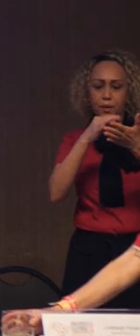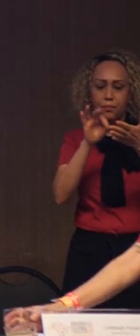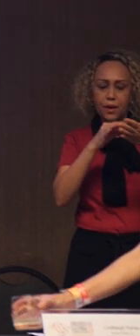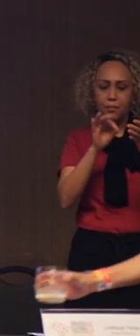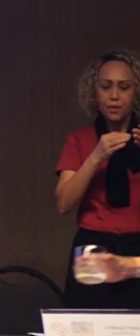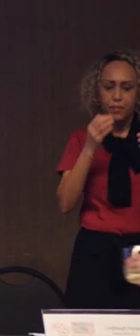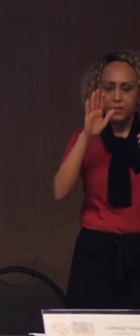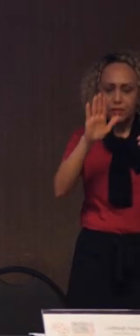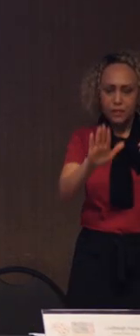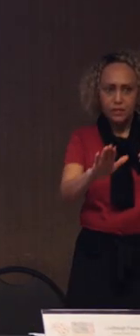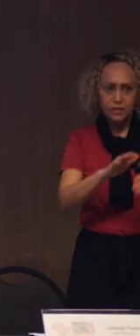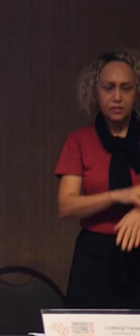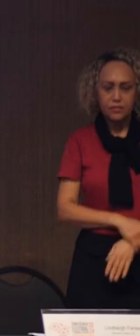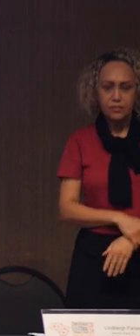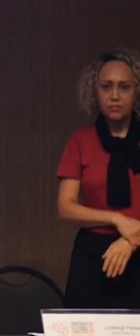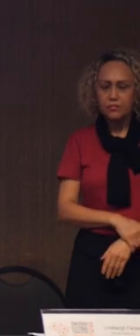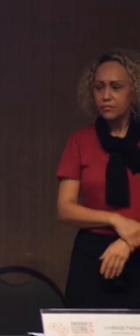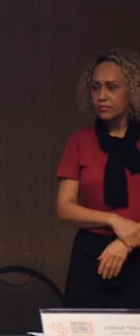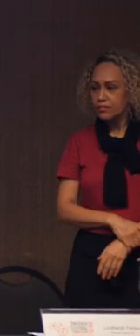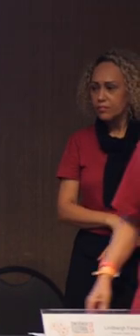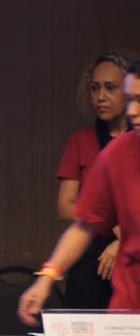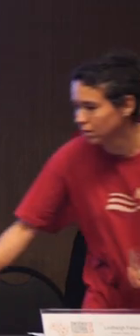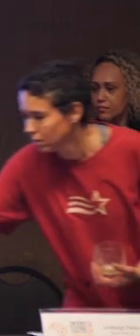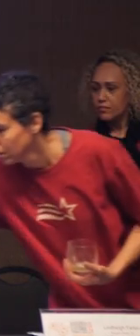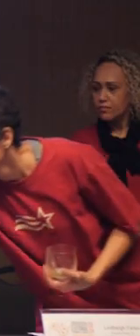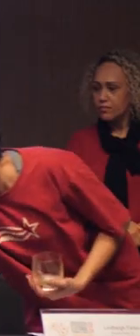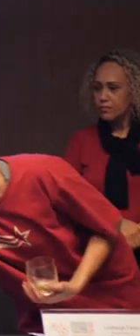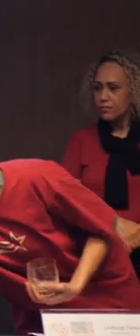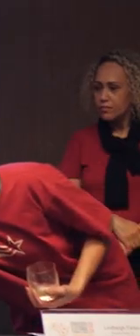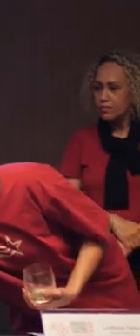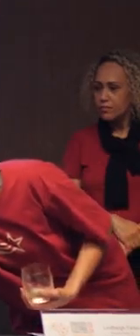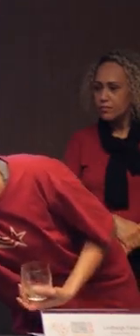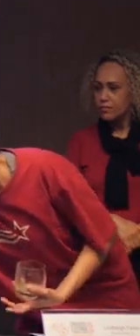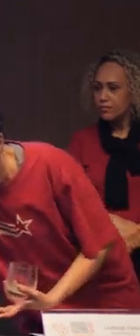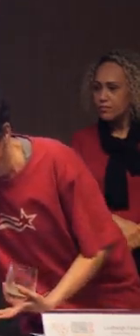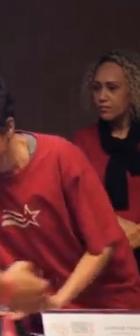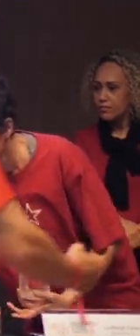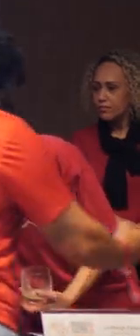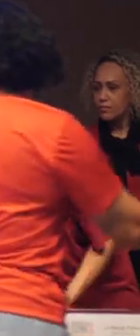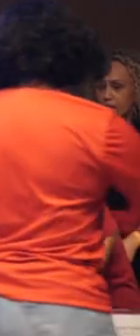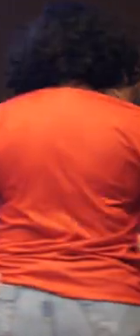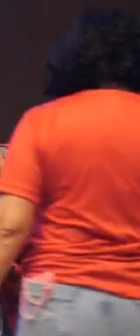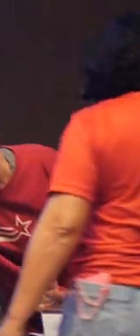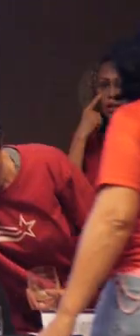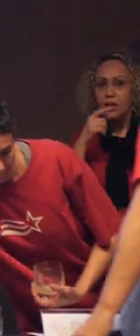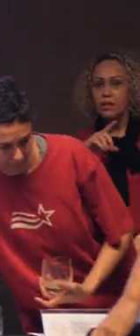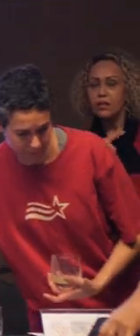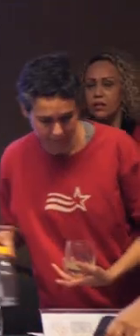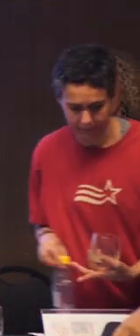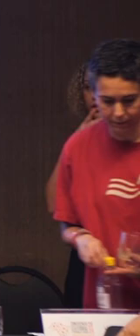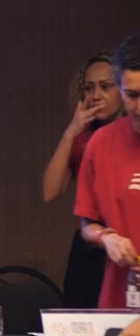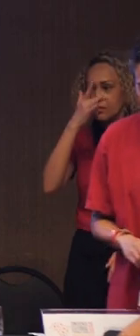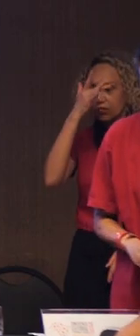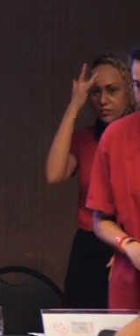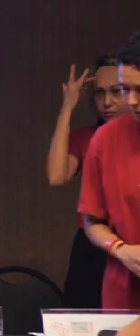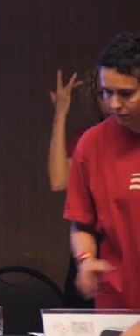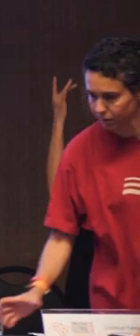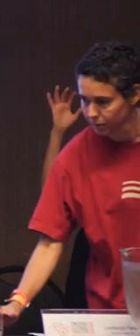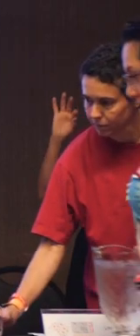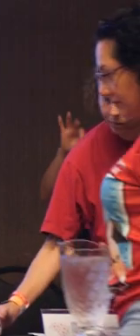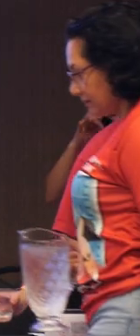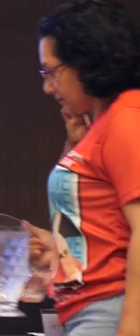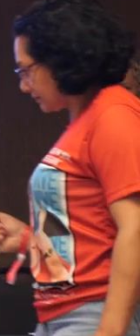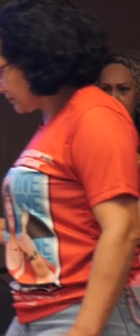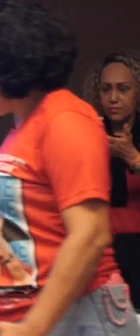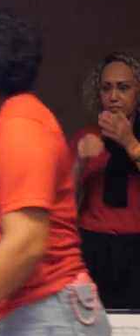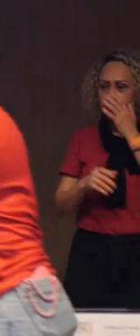lista aqui. Nós tivemos um companheiro querido que registrou sobre a gente ter atenção aos termos que nós usamos nas nossas